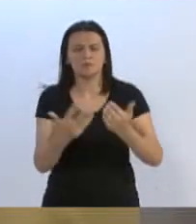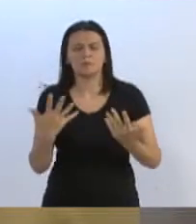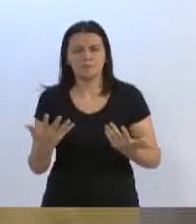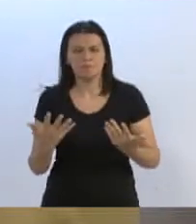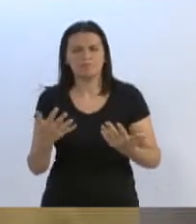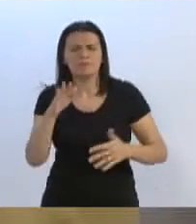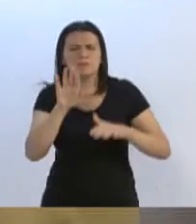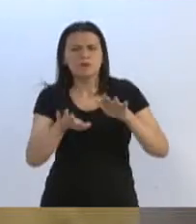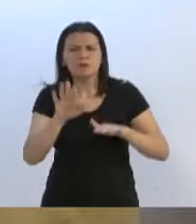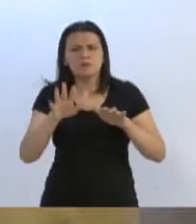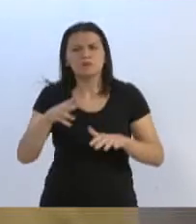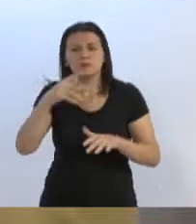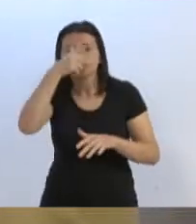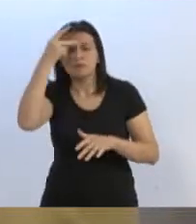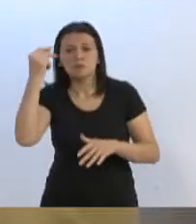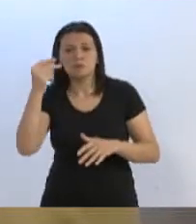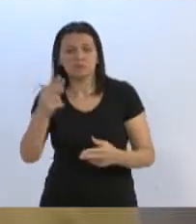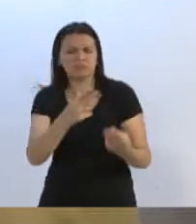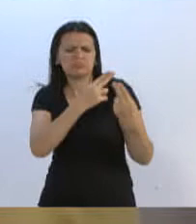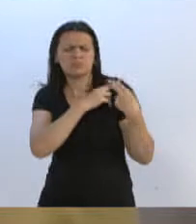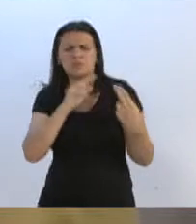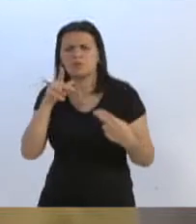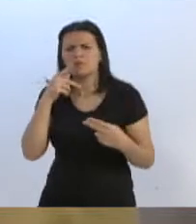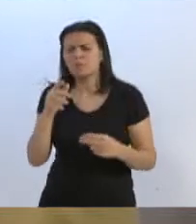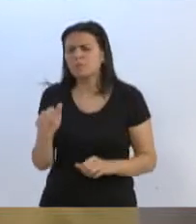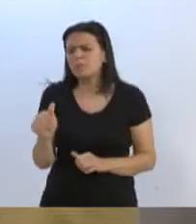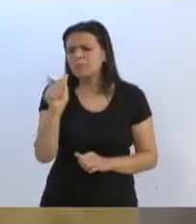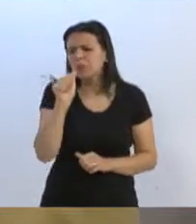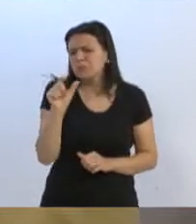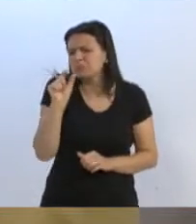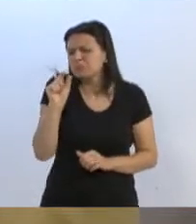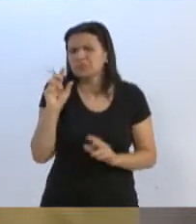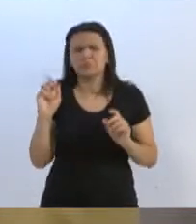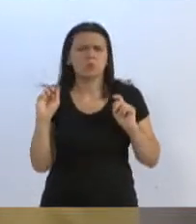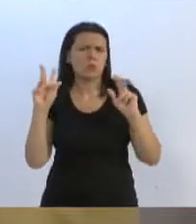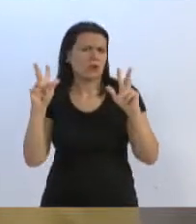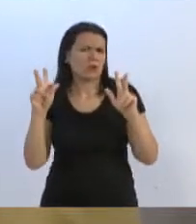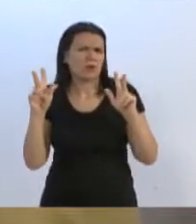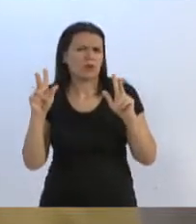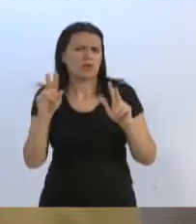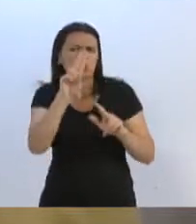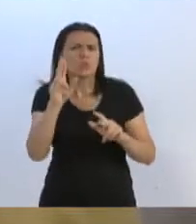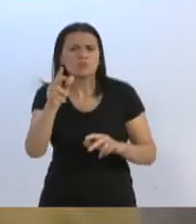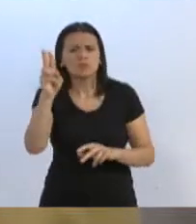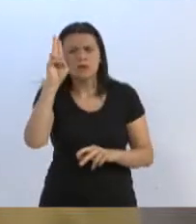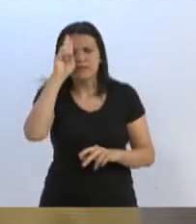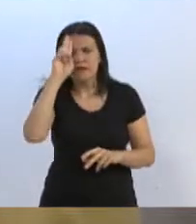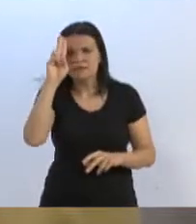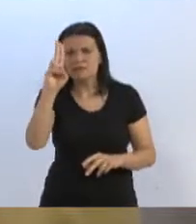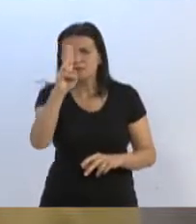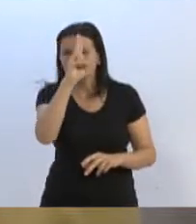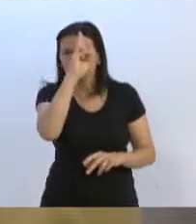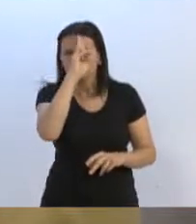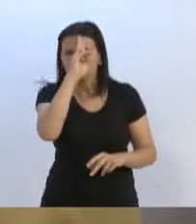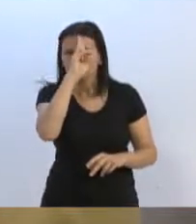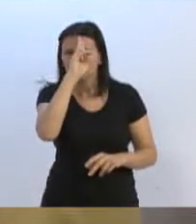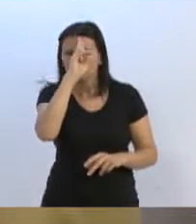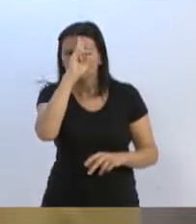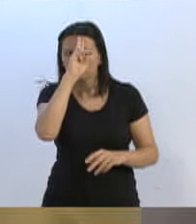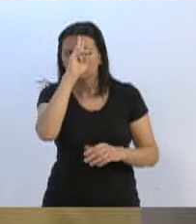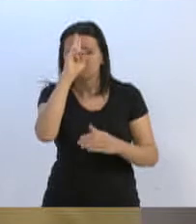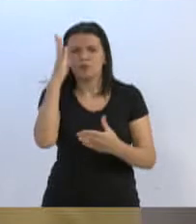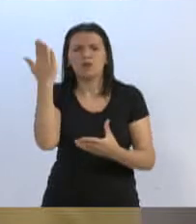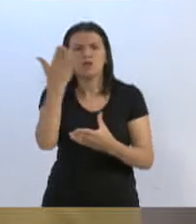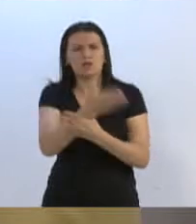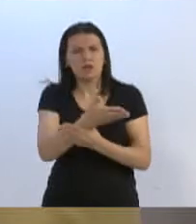tem a pessoa que é responsável ele bebe um pouquinho e oque ele vai de uberlândia ele vai de táxi ele não vai para o volante mas